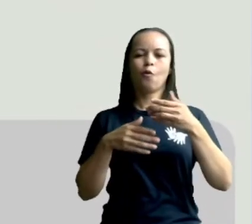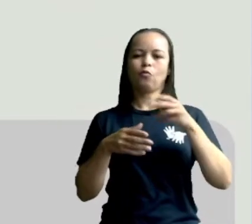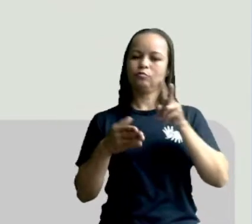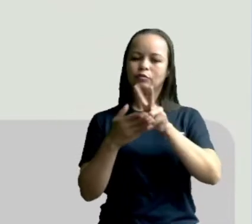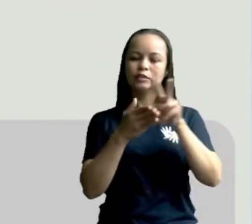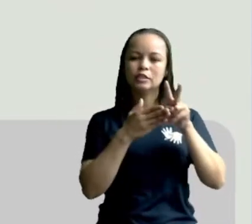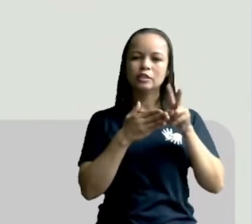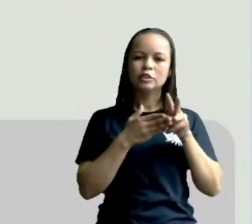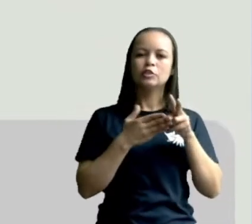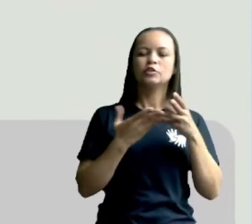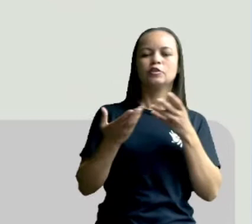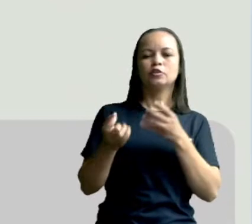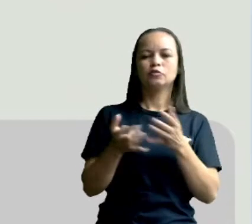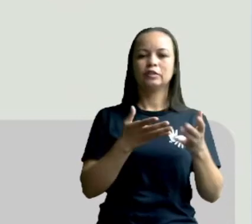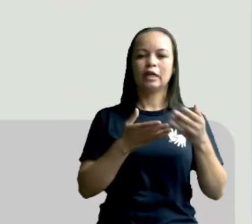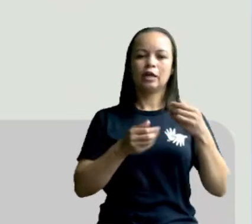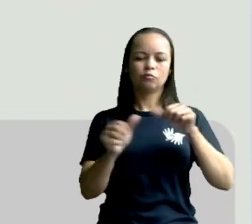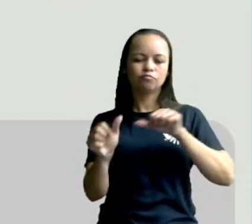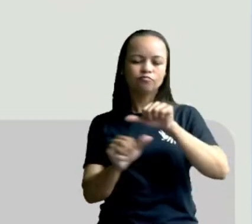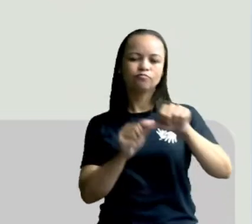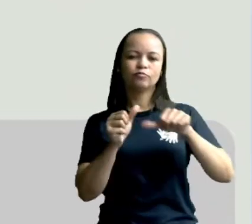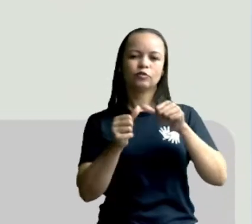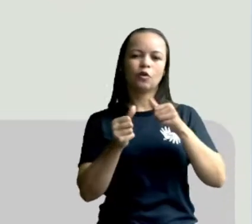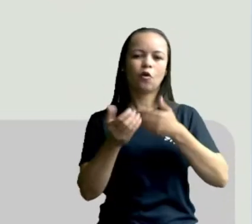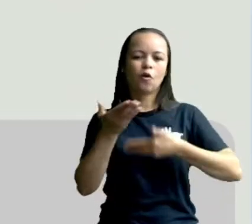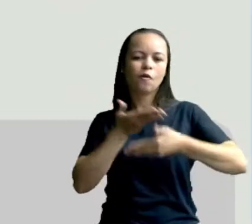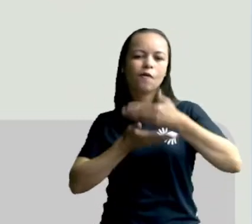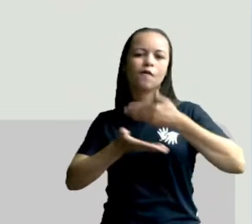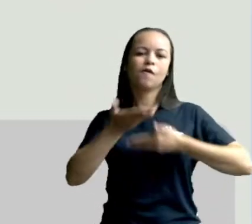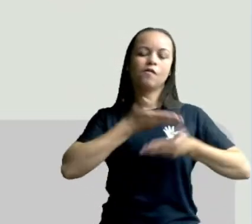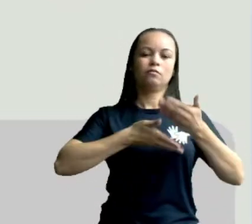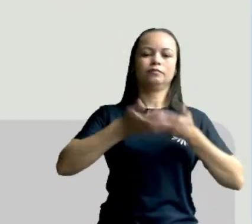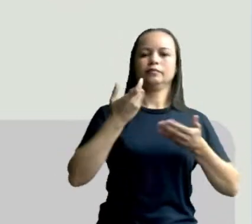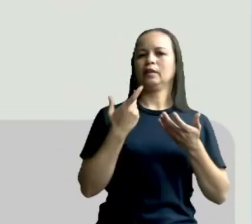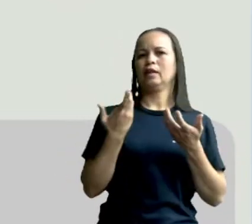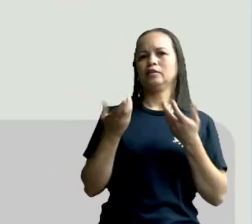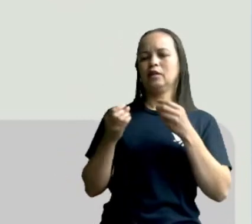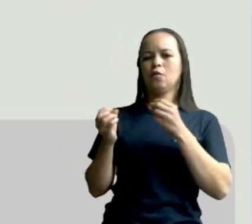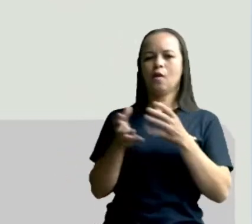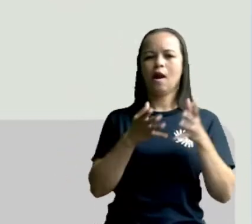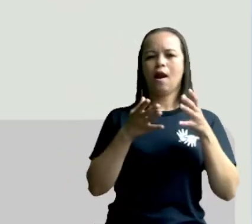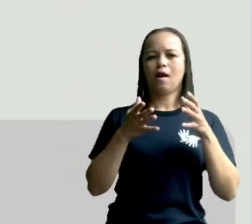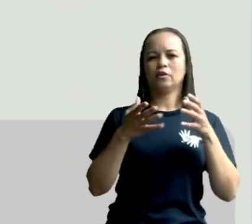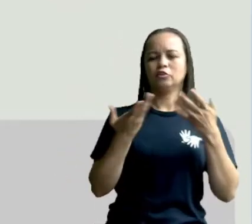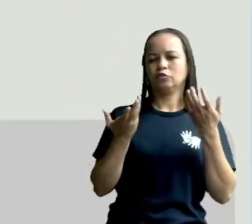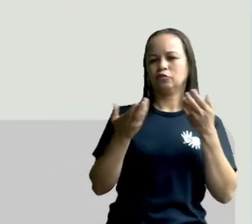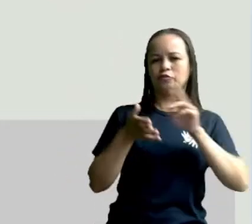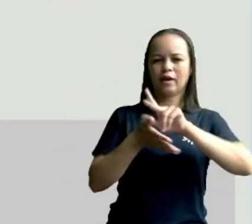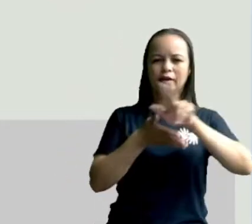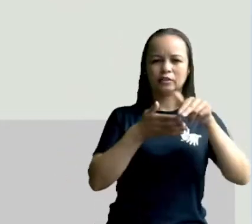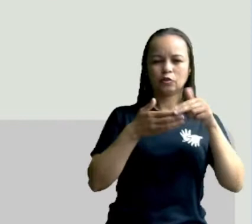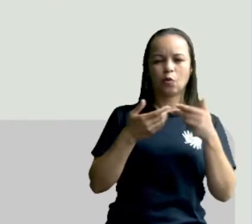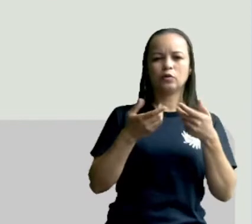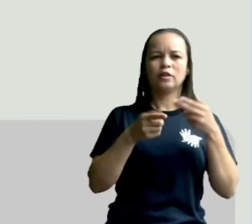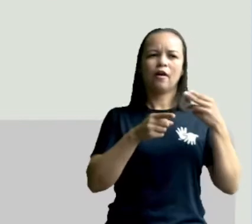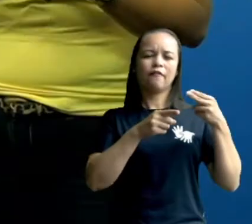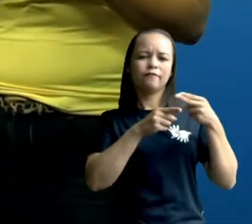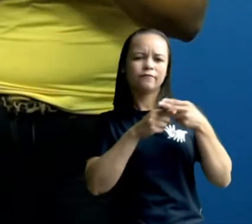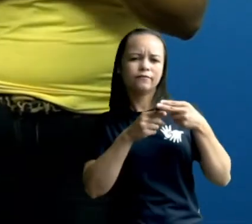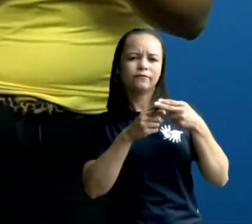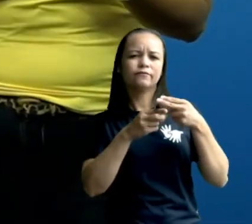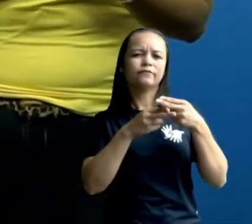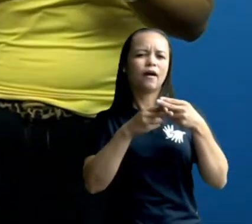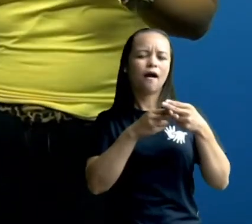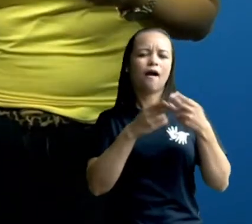os índios, fizeram trocas, né? Eles tinham armas de fogo que os índios não tinham, eles tinham facas, eles